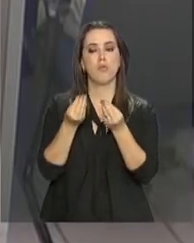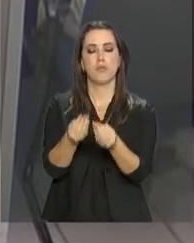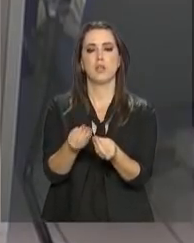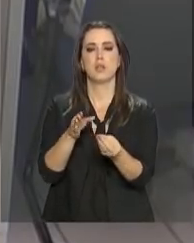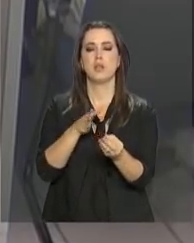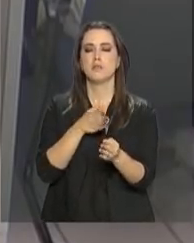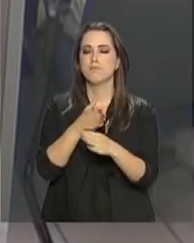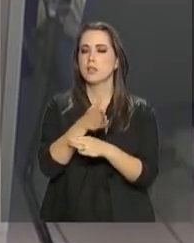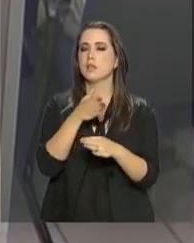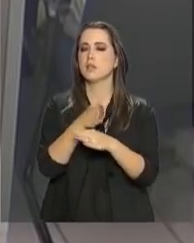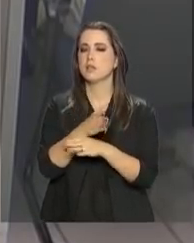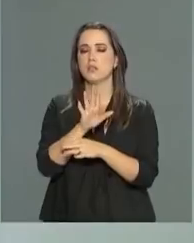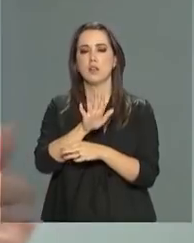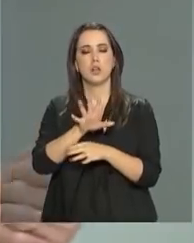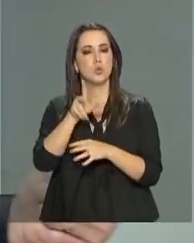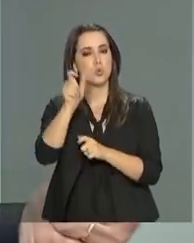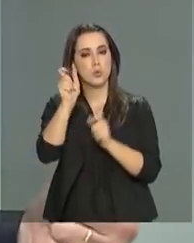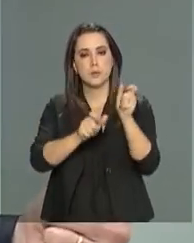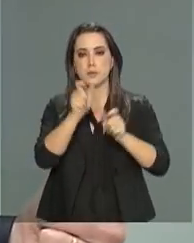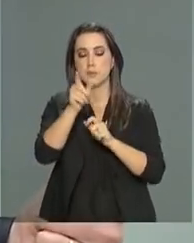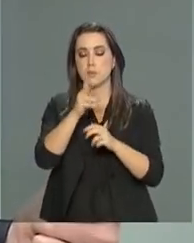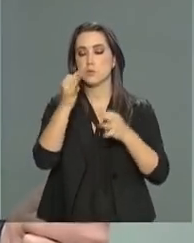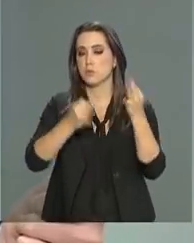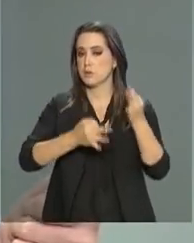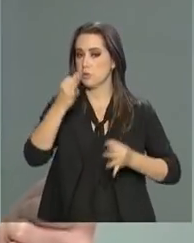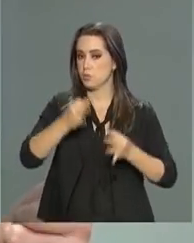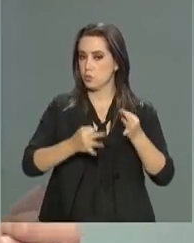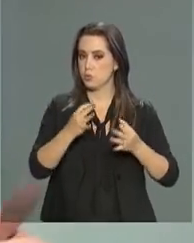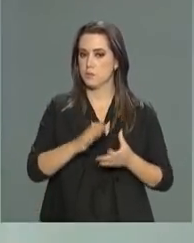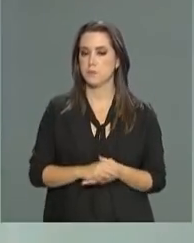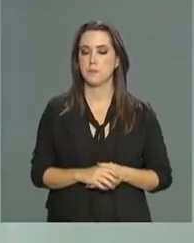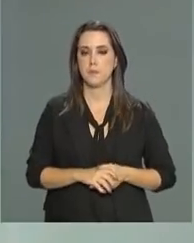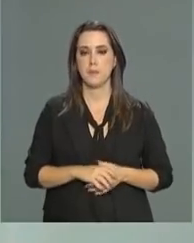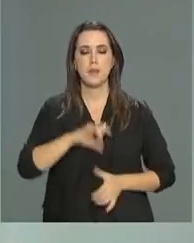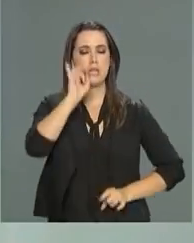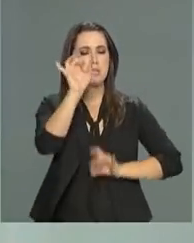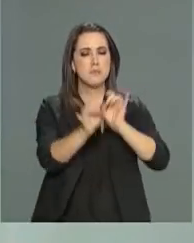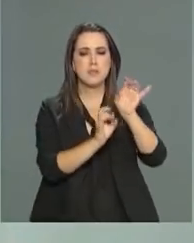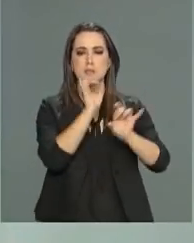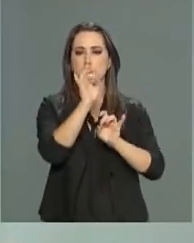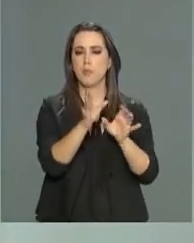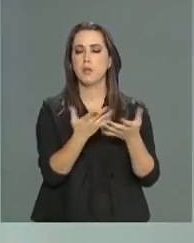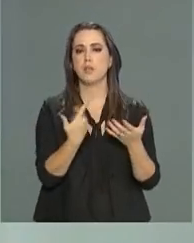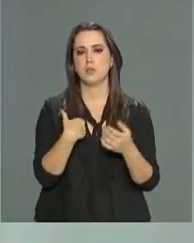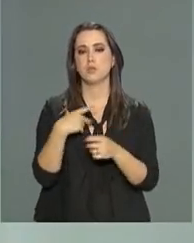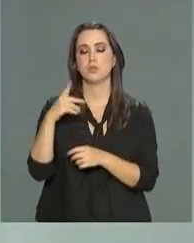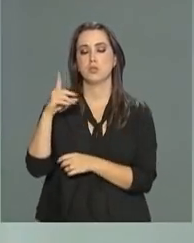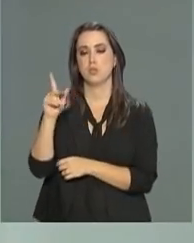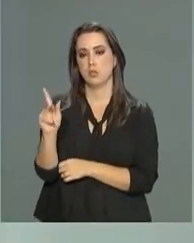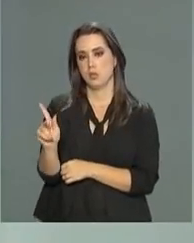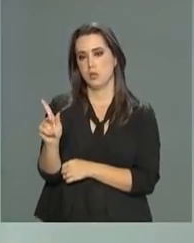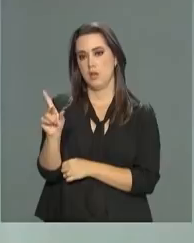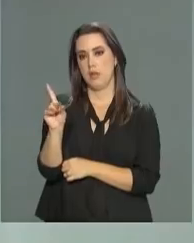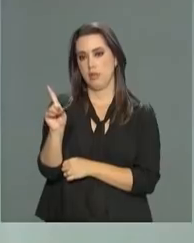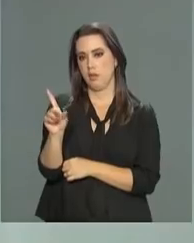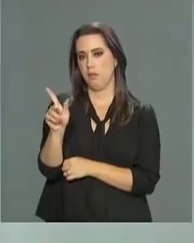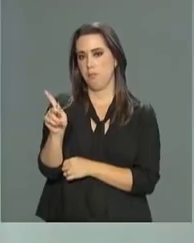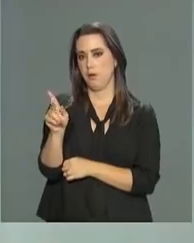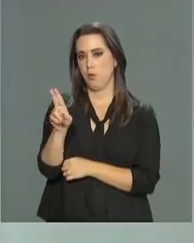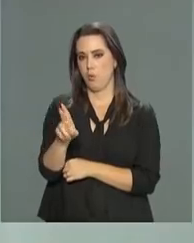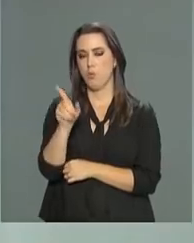à justiça especialmente a defensoria ela tem um exercício que é de natureza social